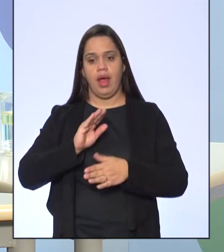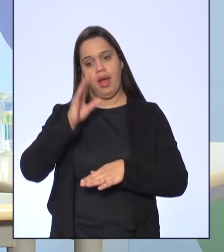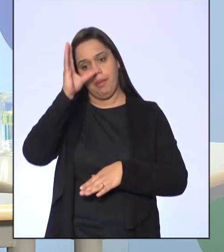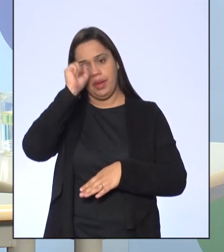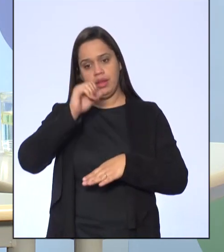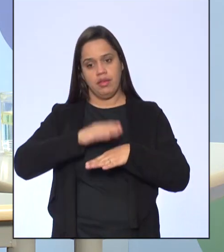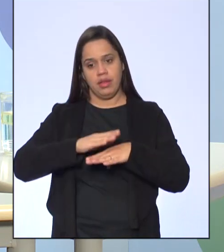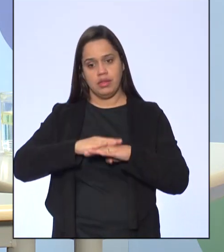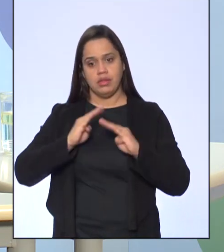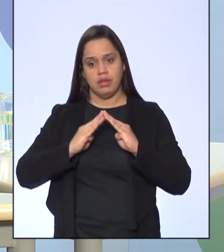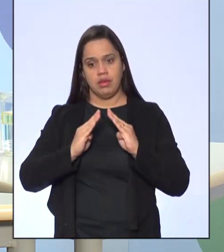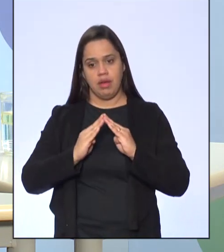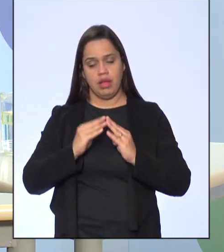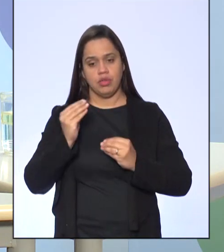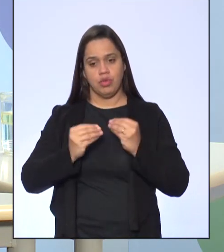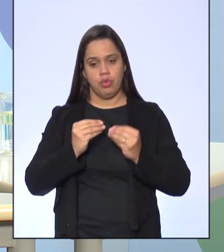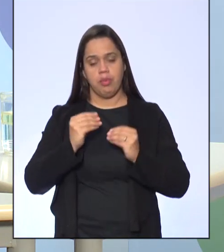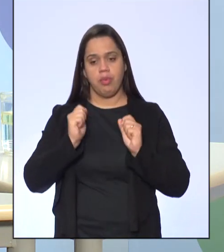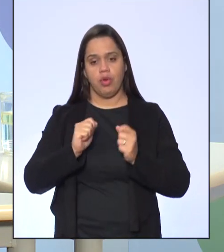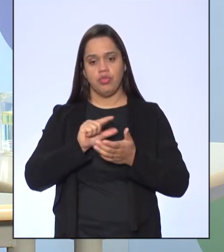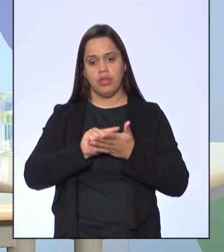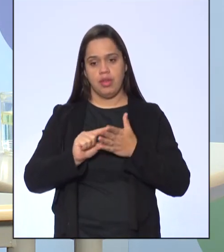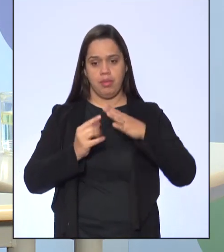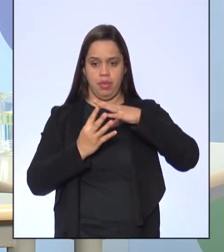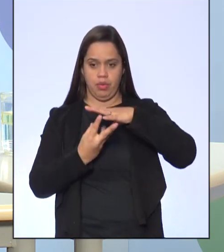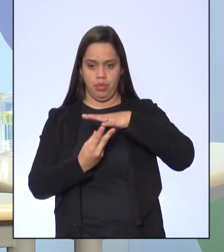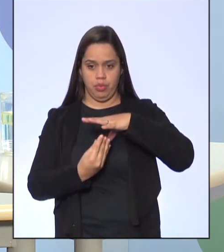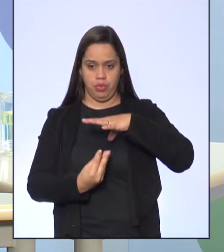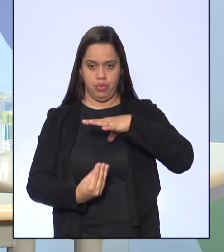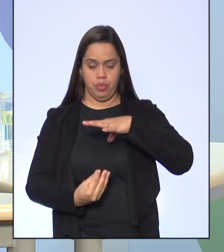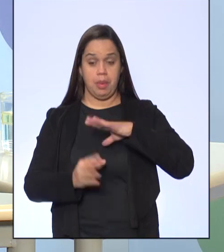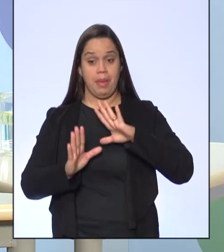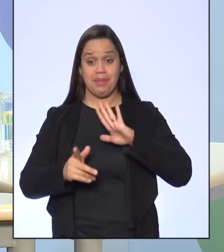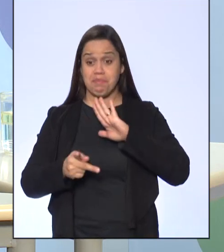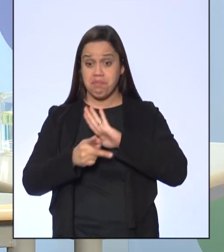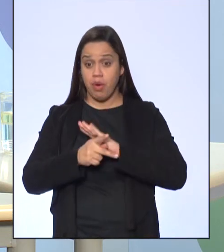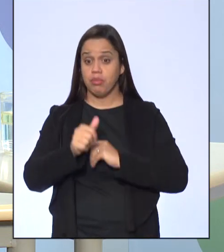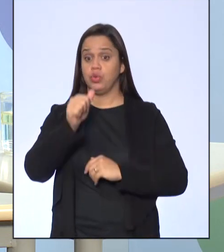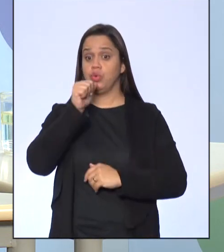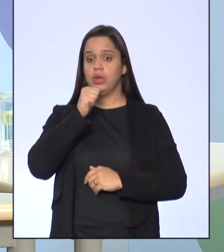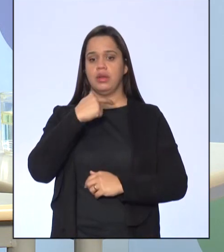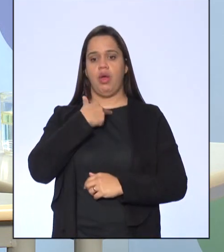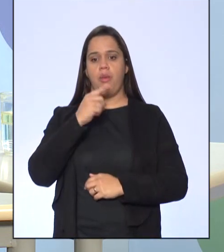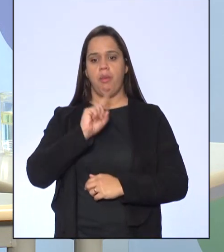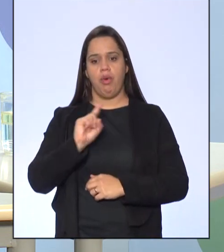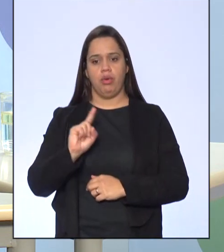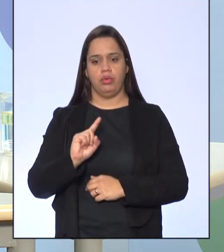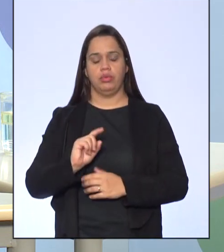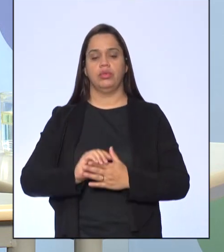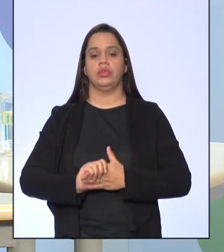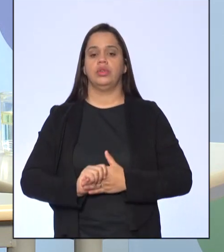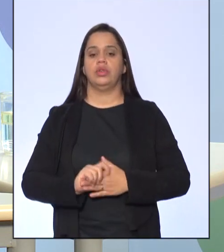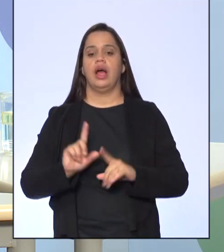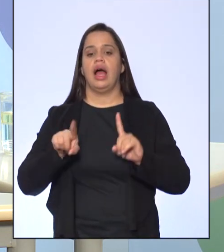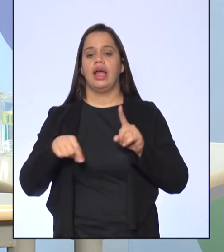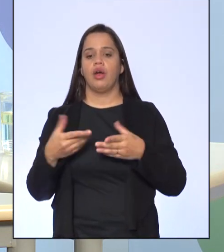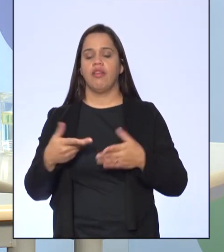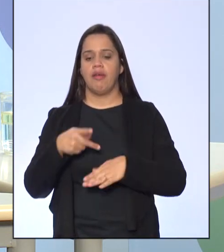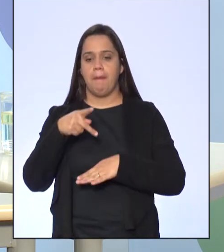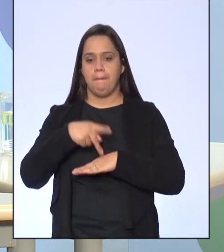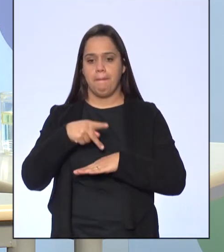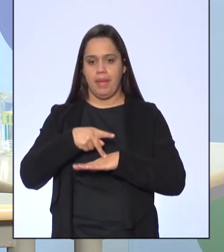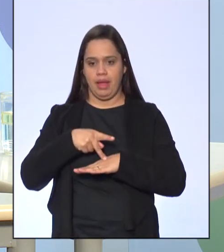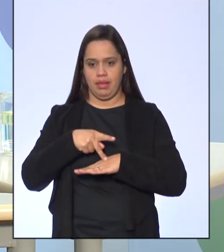Então, a gente coloca areia. Coloquei um dedinho aqui, ó. E agora a gente vai colocar as pedrinhas.